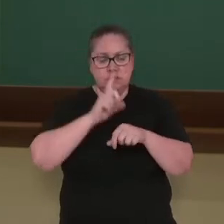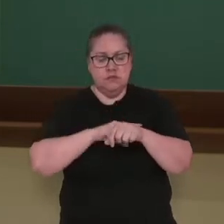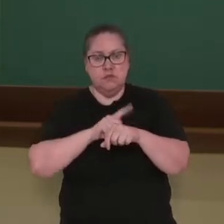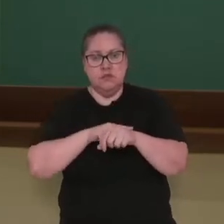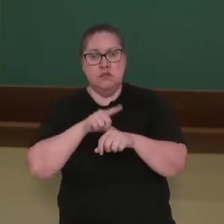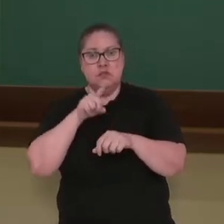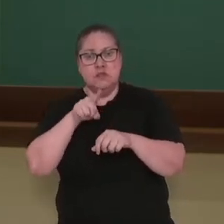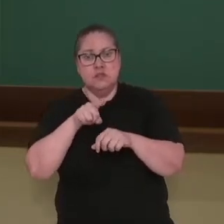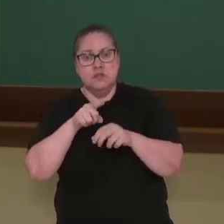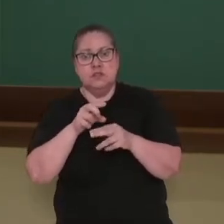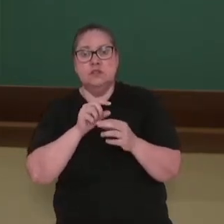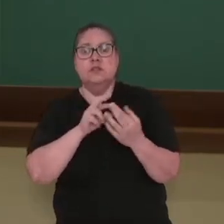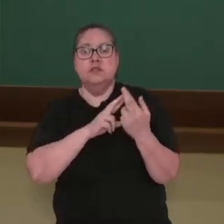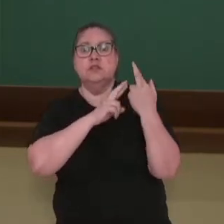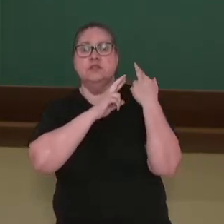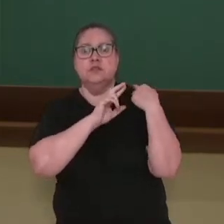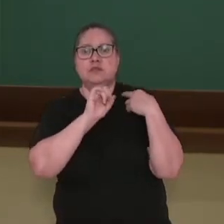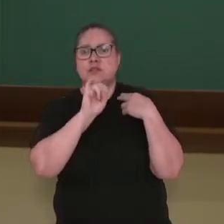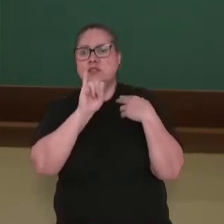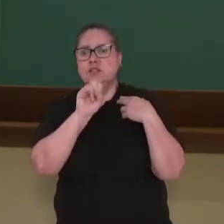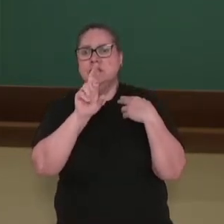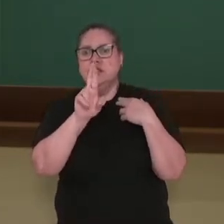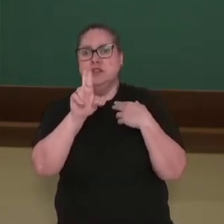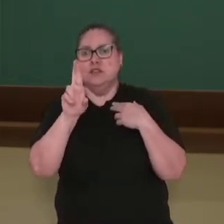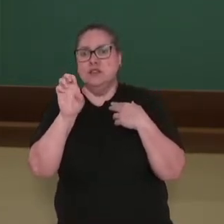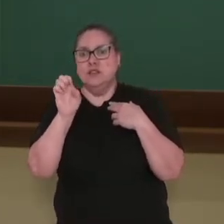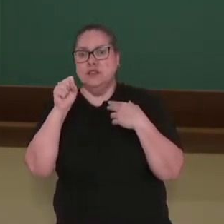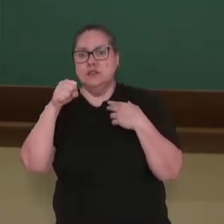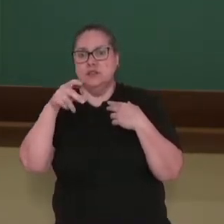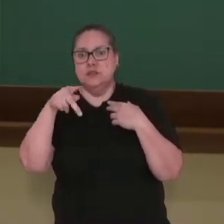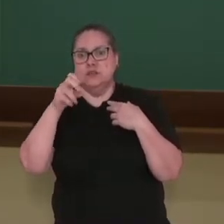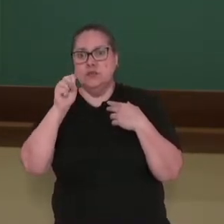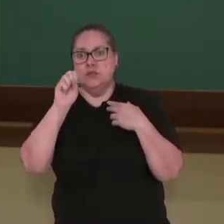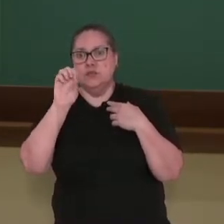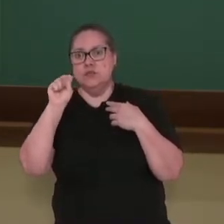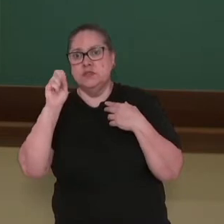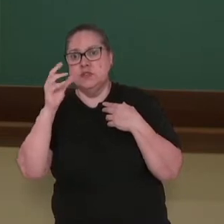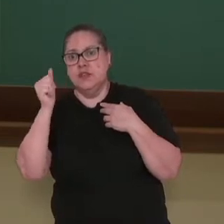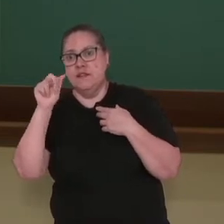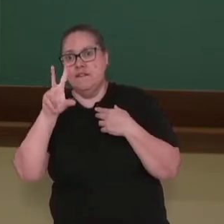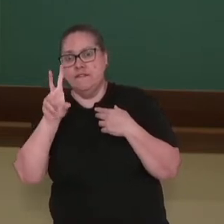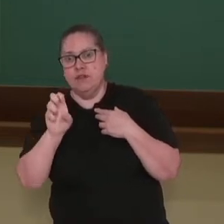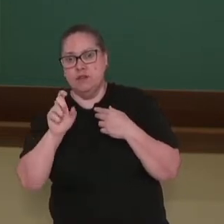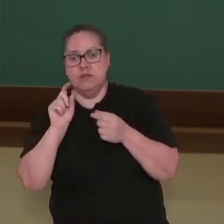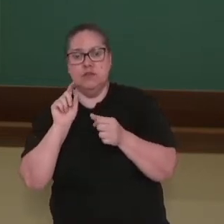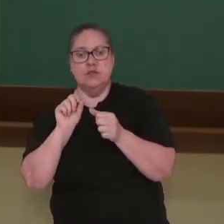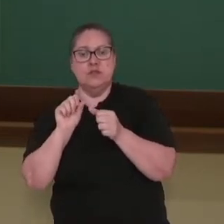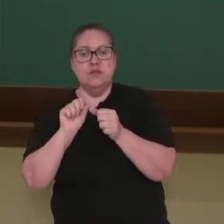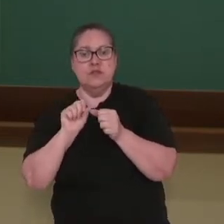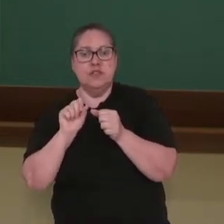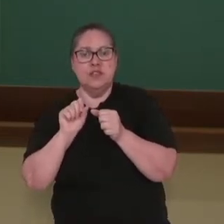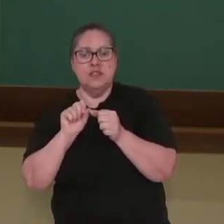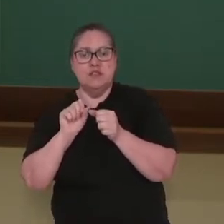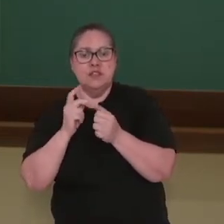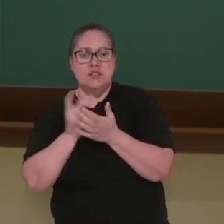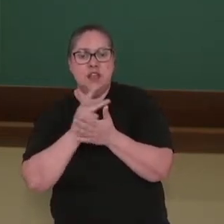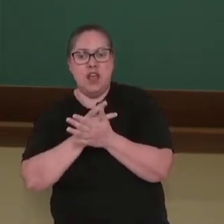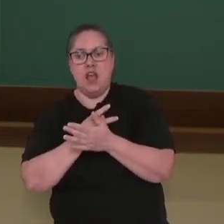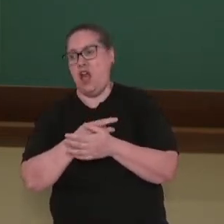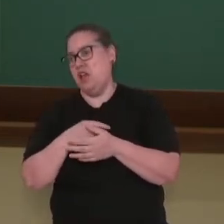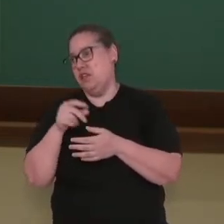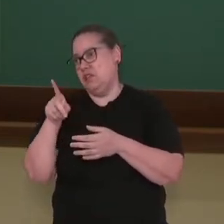no trabalho? Assim como na escola, o senso de responsabilidade no trabalho corresponde ao comprometimento com